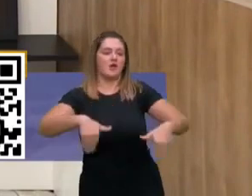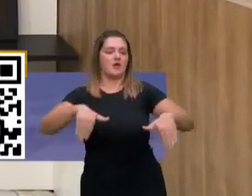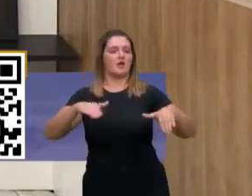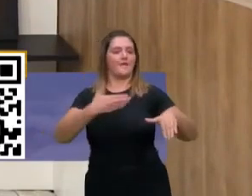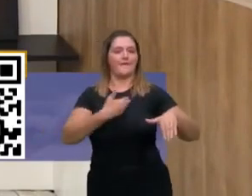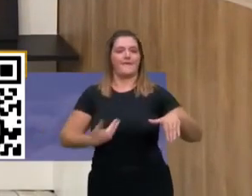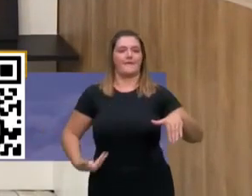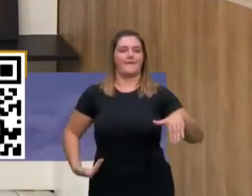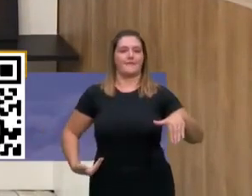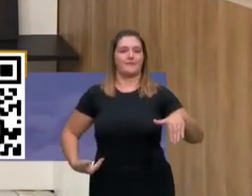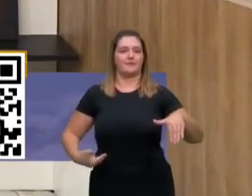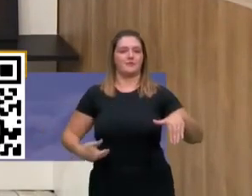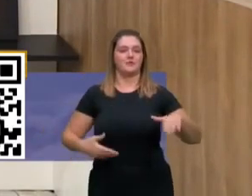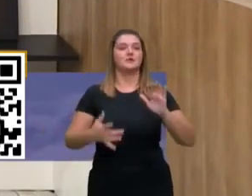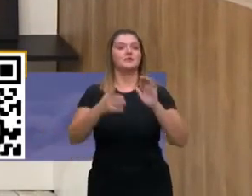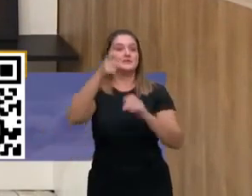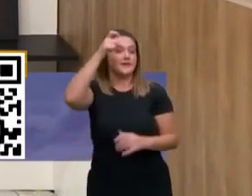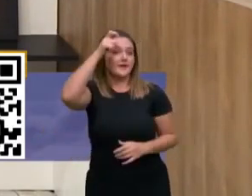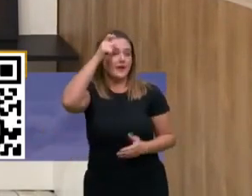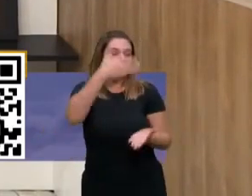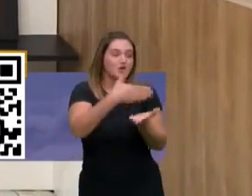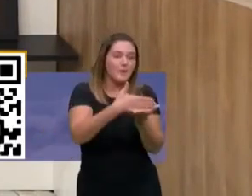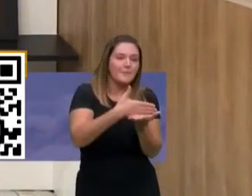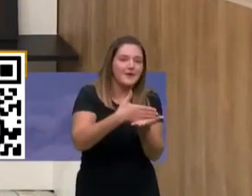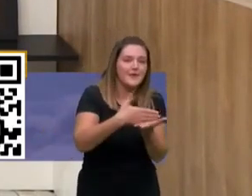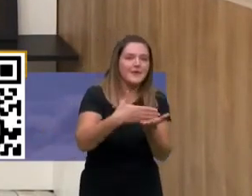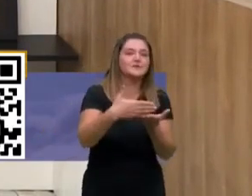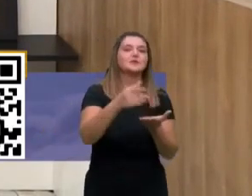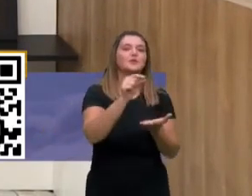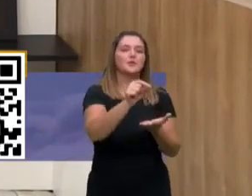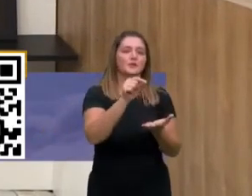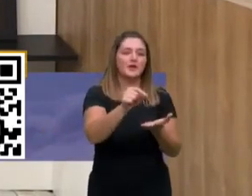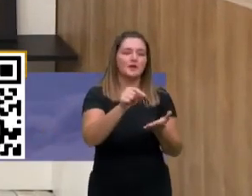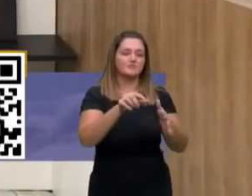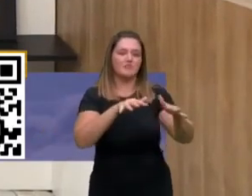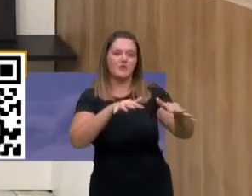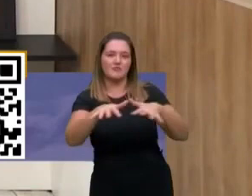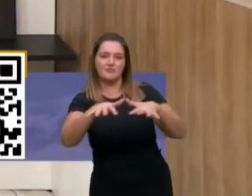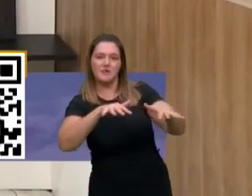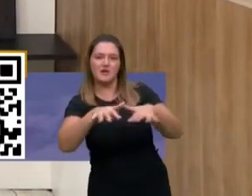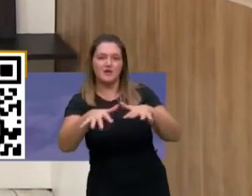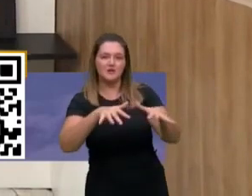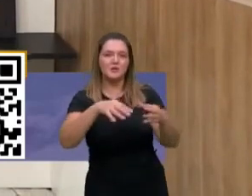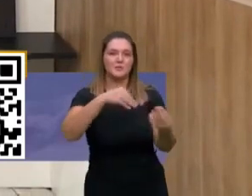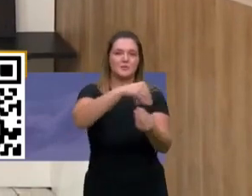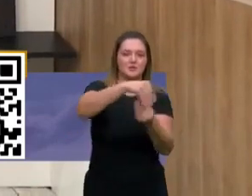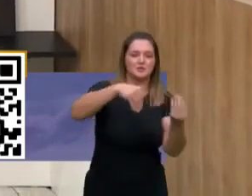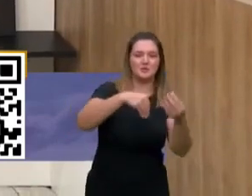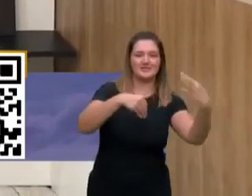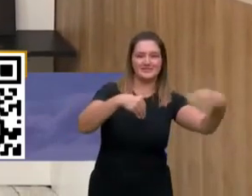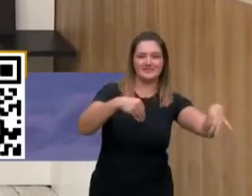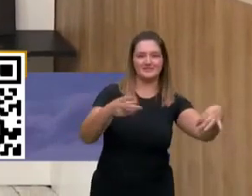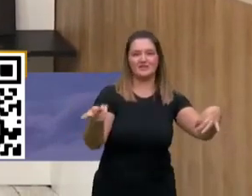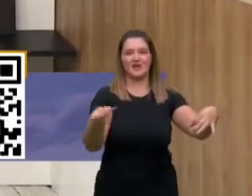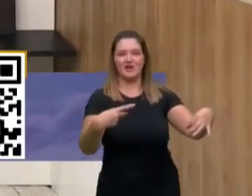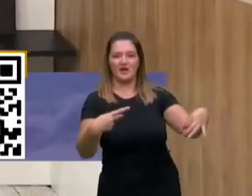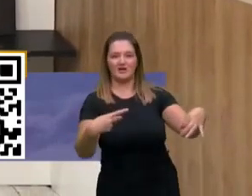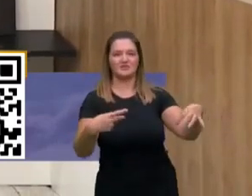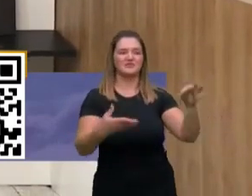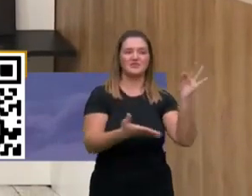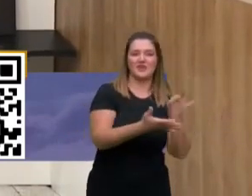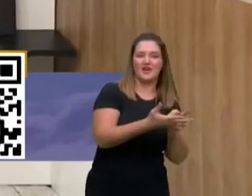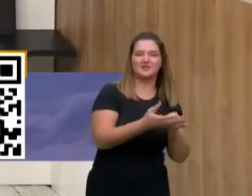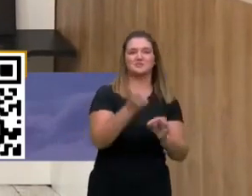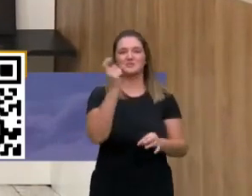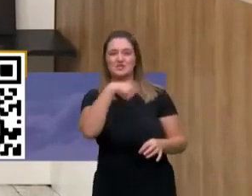diz, sinagoga de Satanás. A sinagoga de Satanás é um movimento religioso que mistura o certo com o errado, a